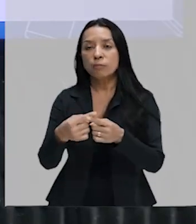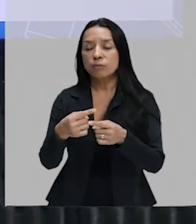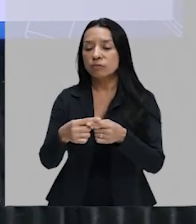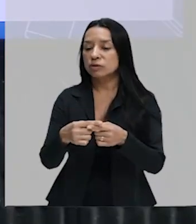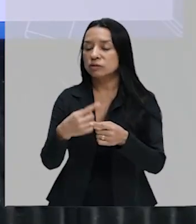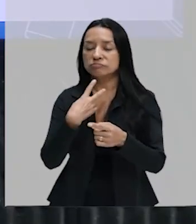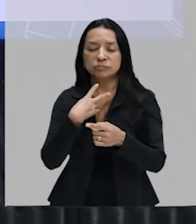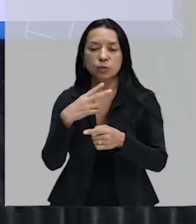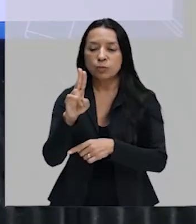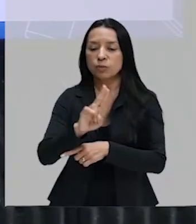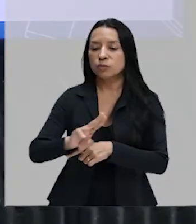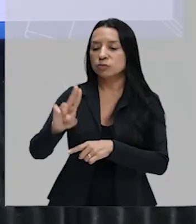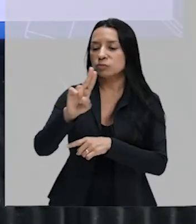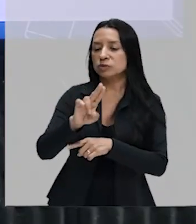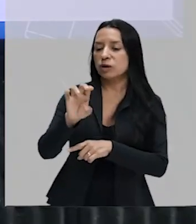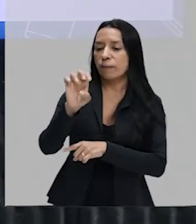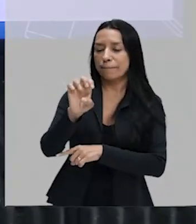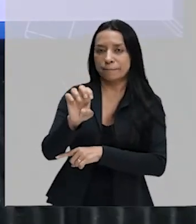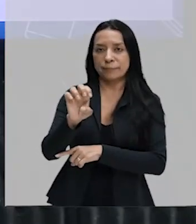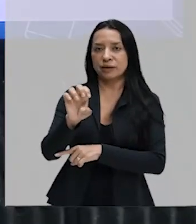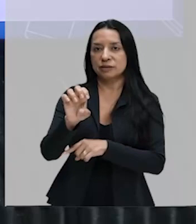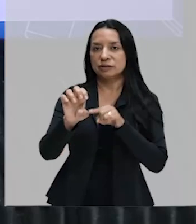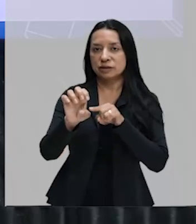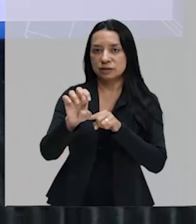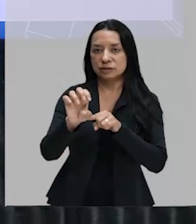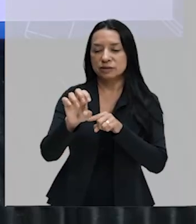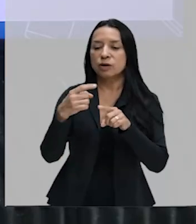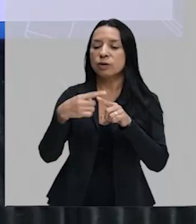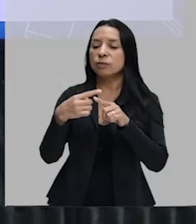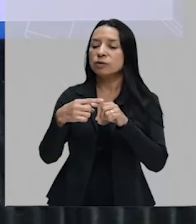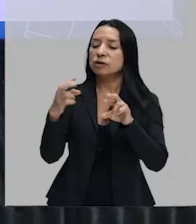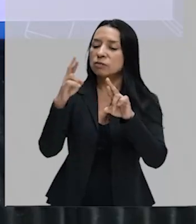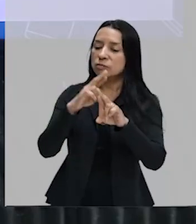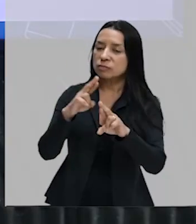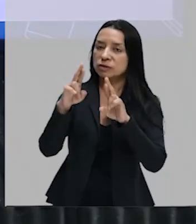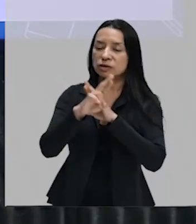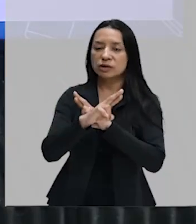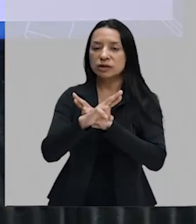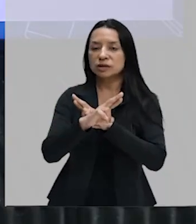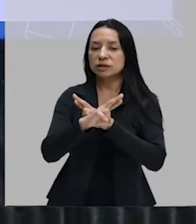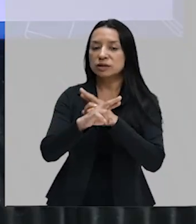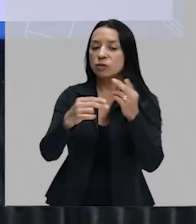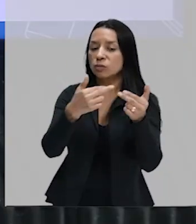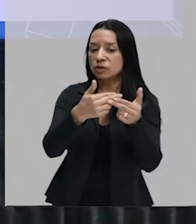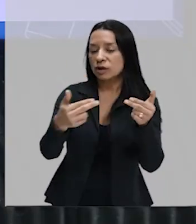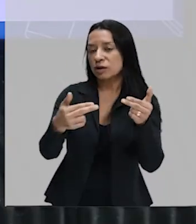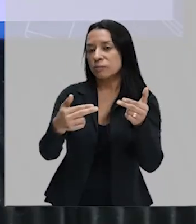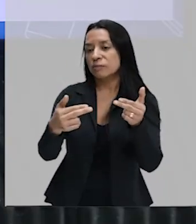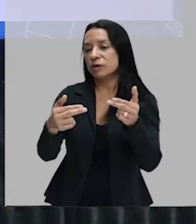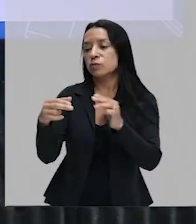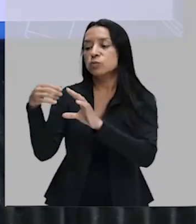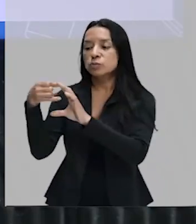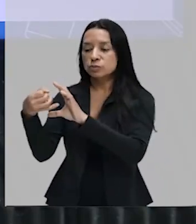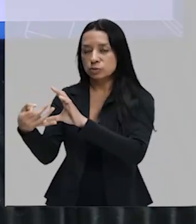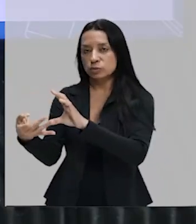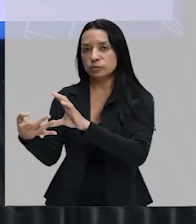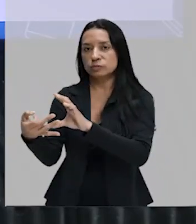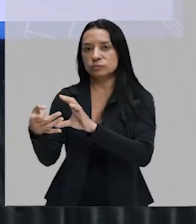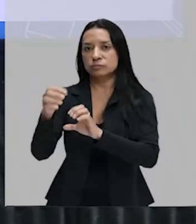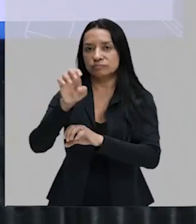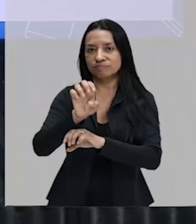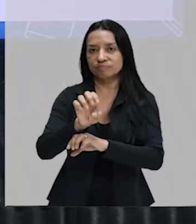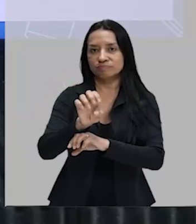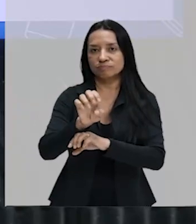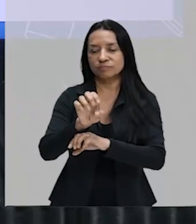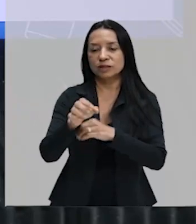o pertence? Porque pertence é uma relação entre elemento e conjunto. Aqui eu